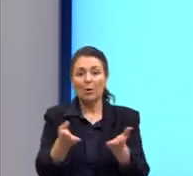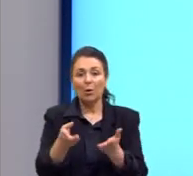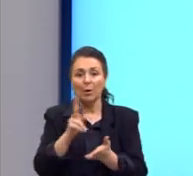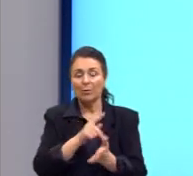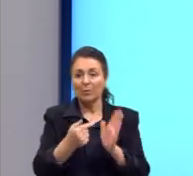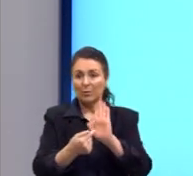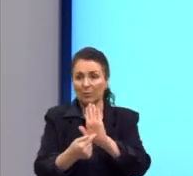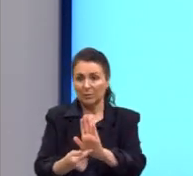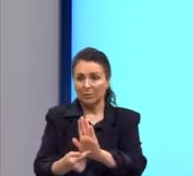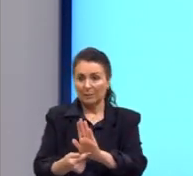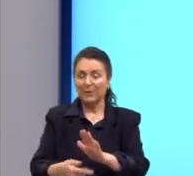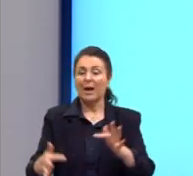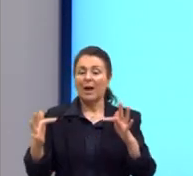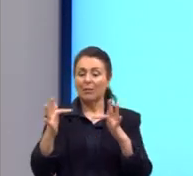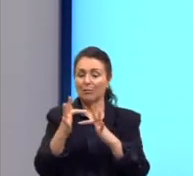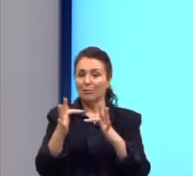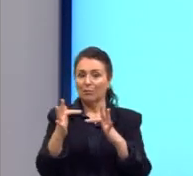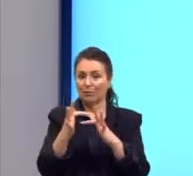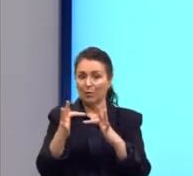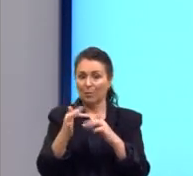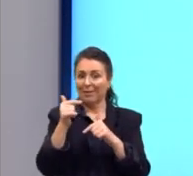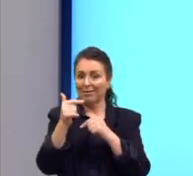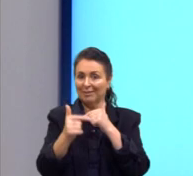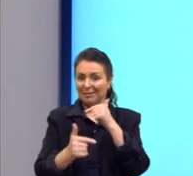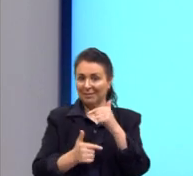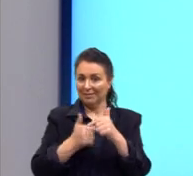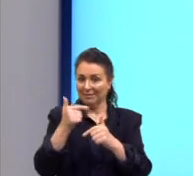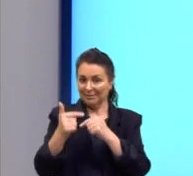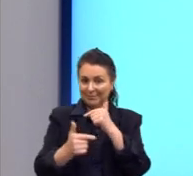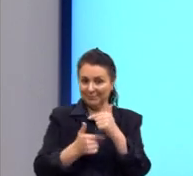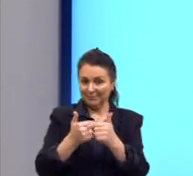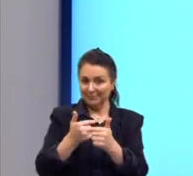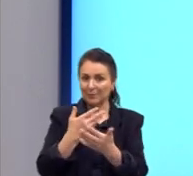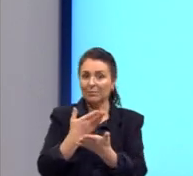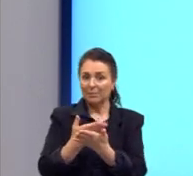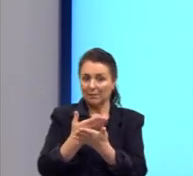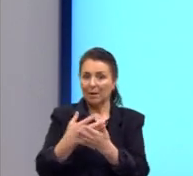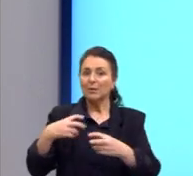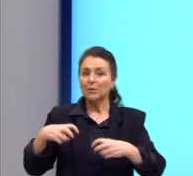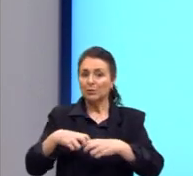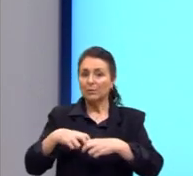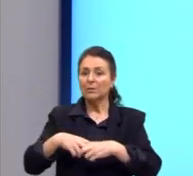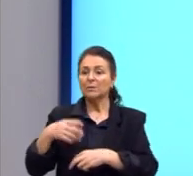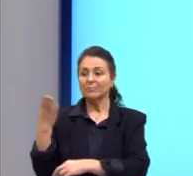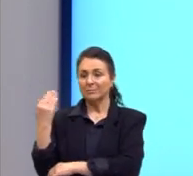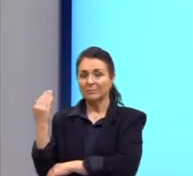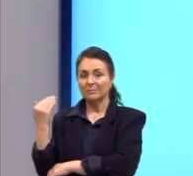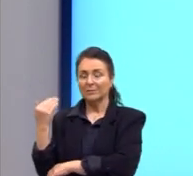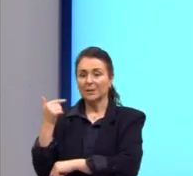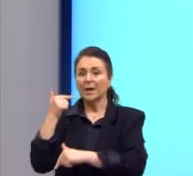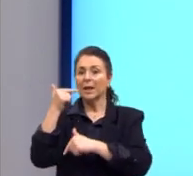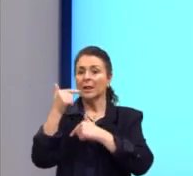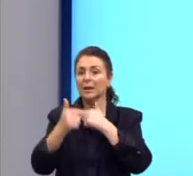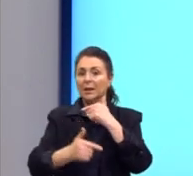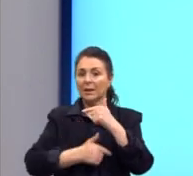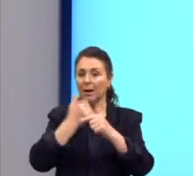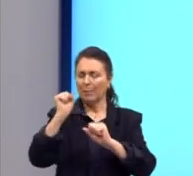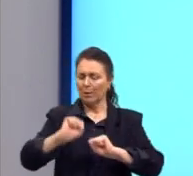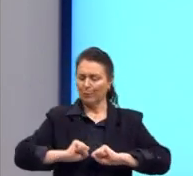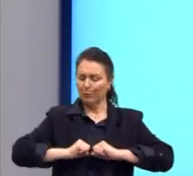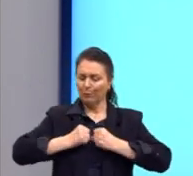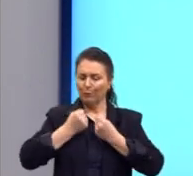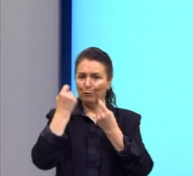forma aqui do trabalho né a gente viu em aulas passadas de física que o trabalho era o que força